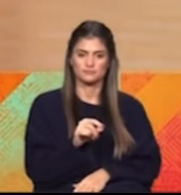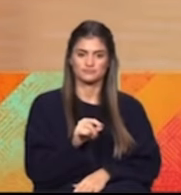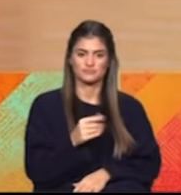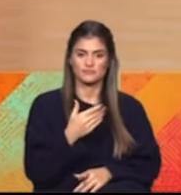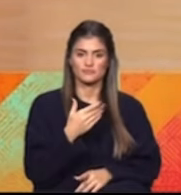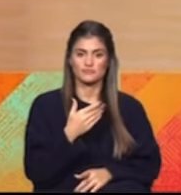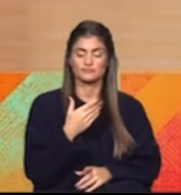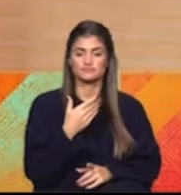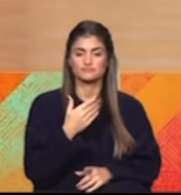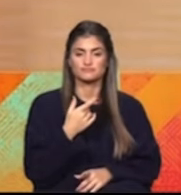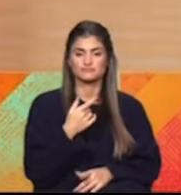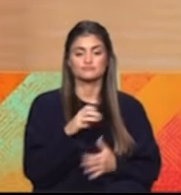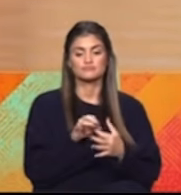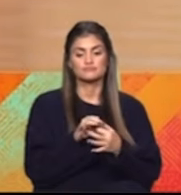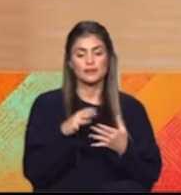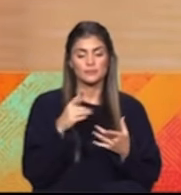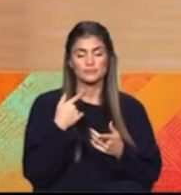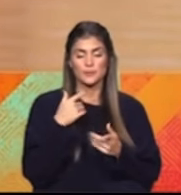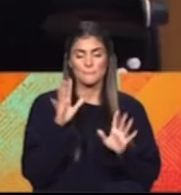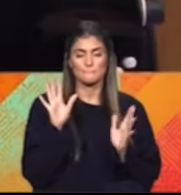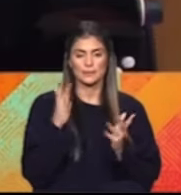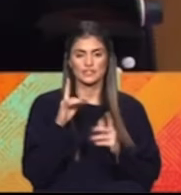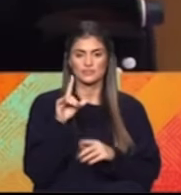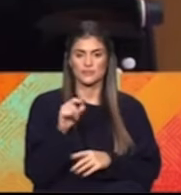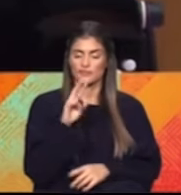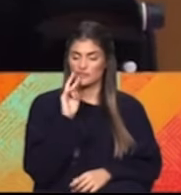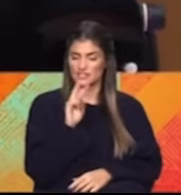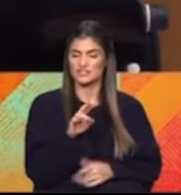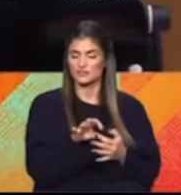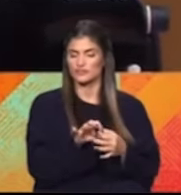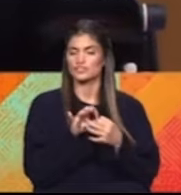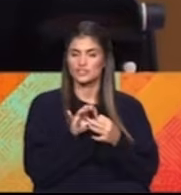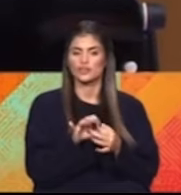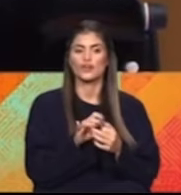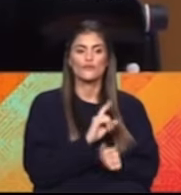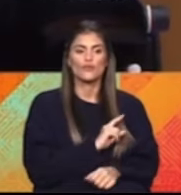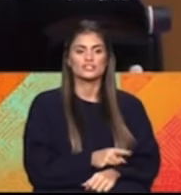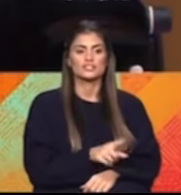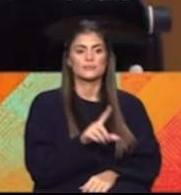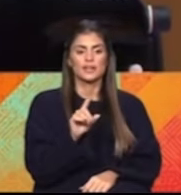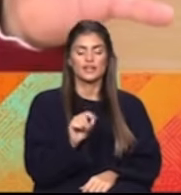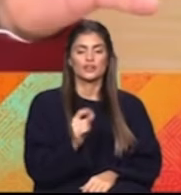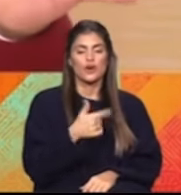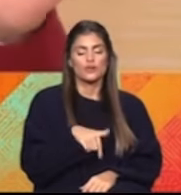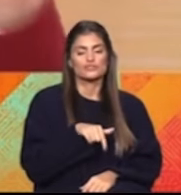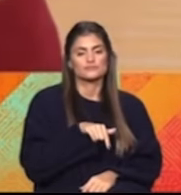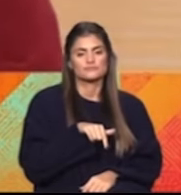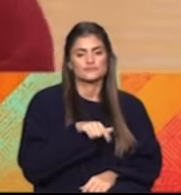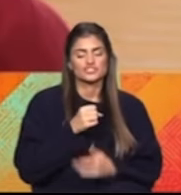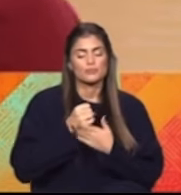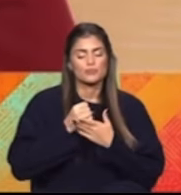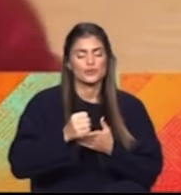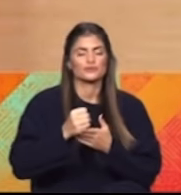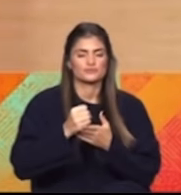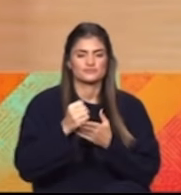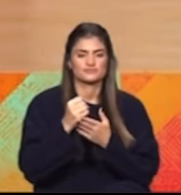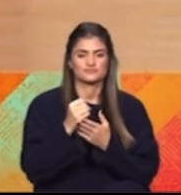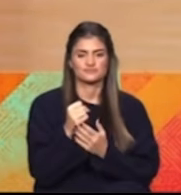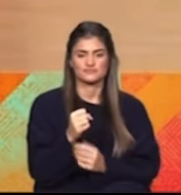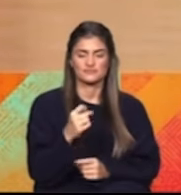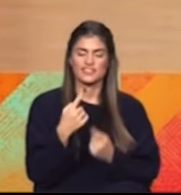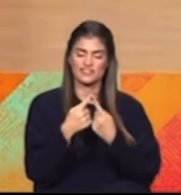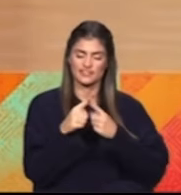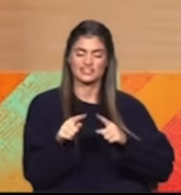descontextualizar. Muitos parabéns, isto está aqui bem visto que a união faz a força. E quando temos esta bengala por trás de nós,